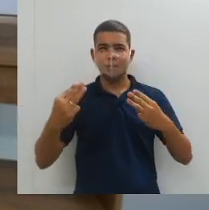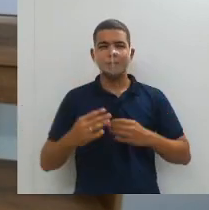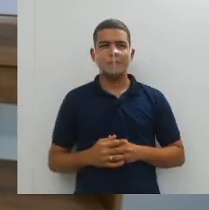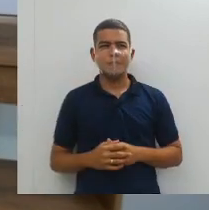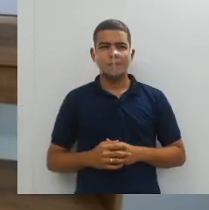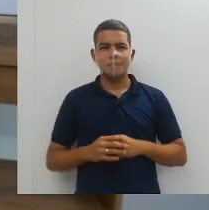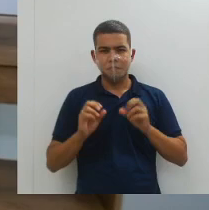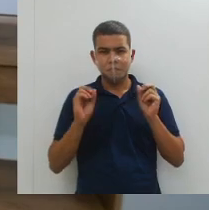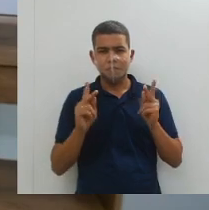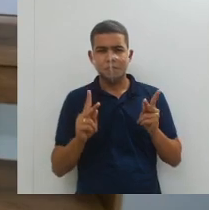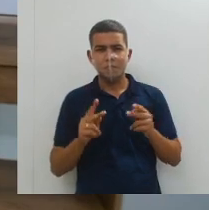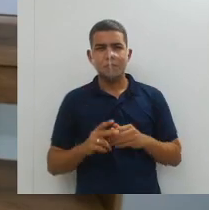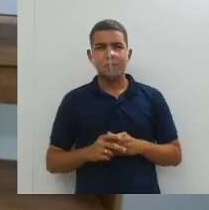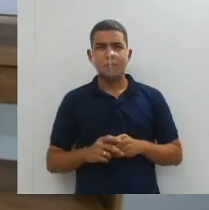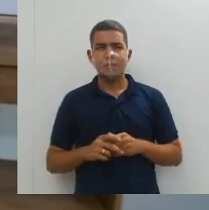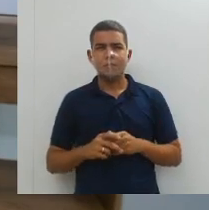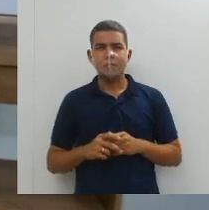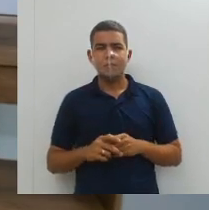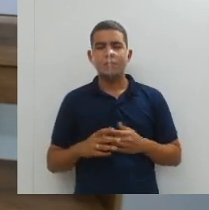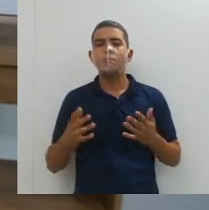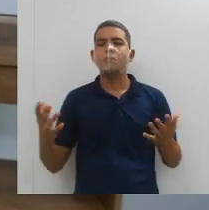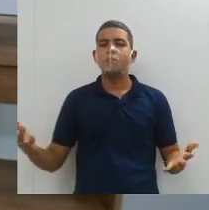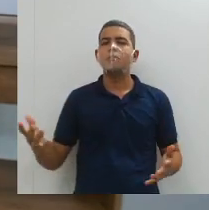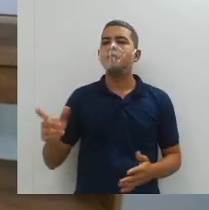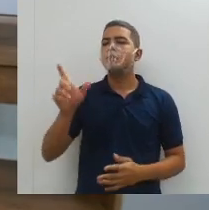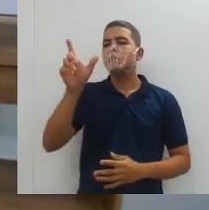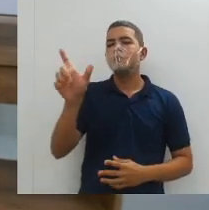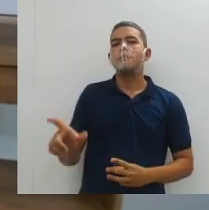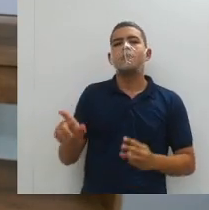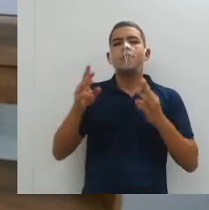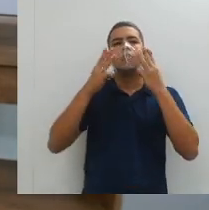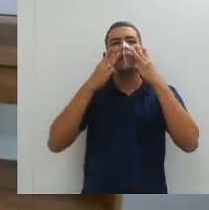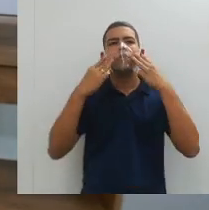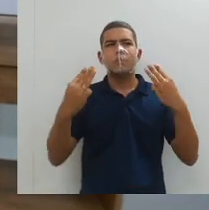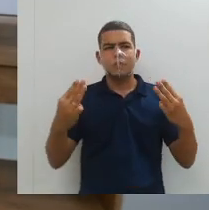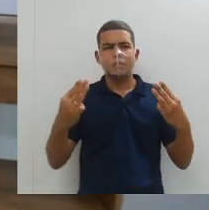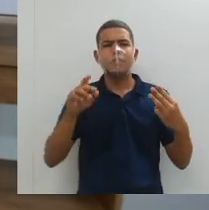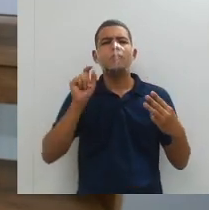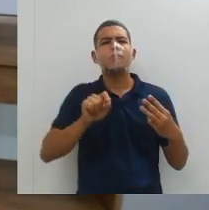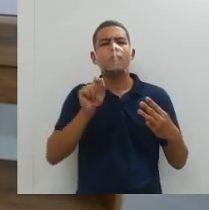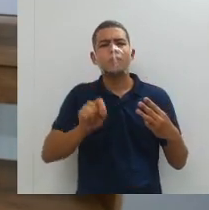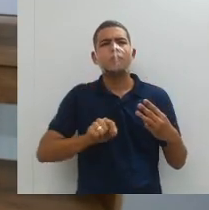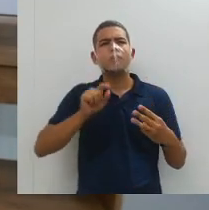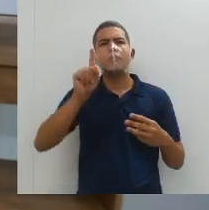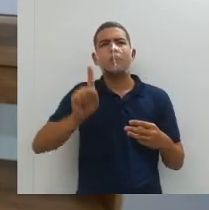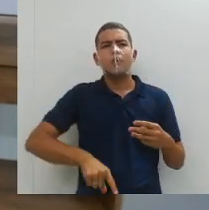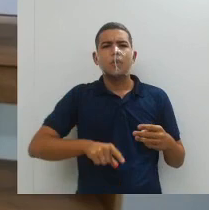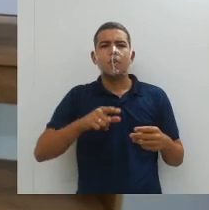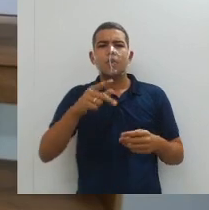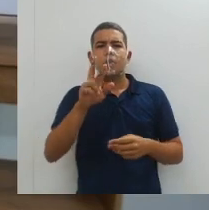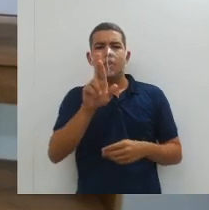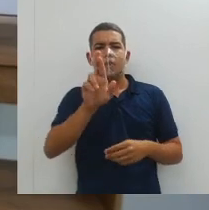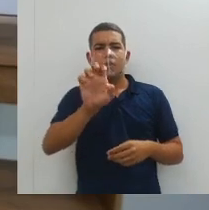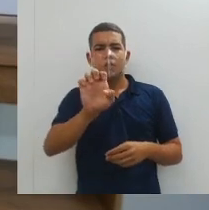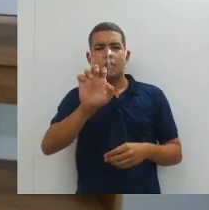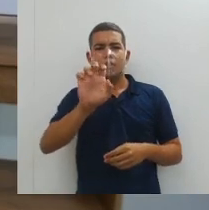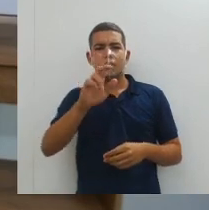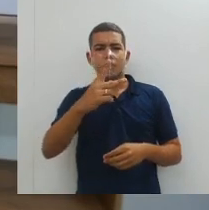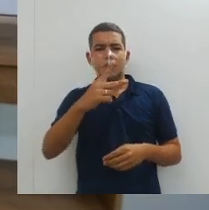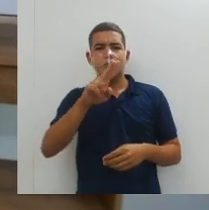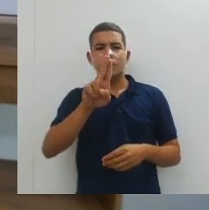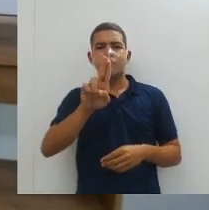Maquiavel. Ok, pessoal? Maquiavel era pró-republicano. Então o que acontece?